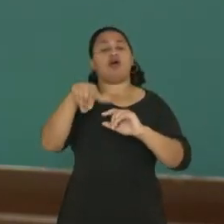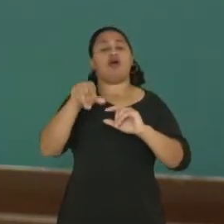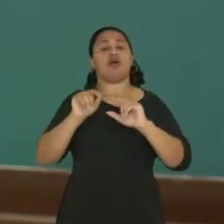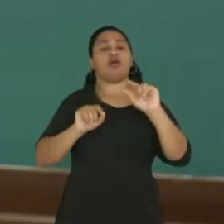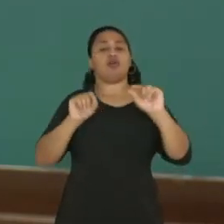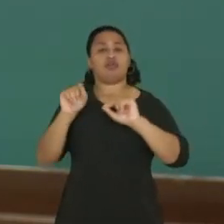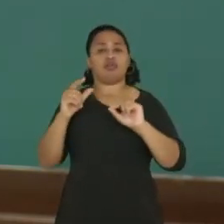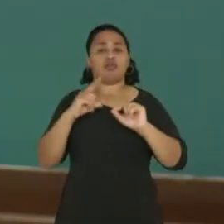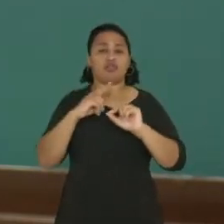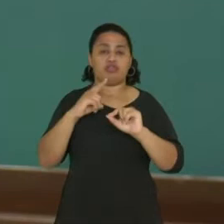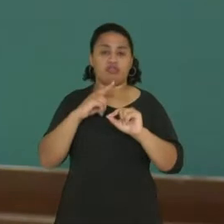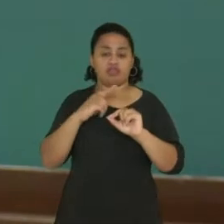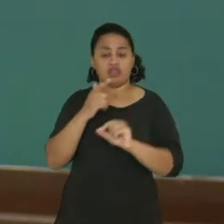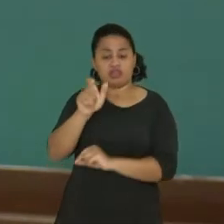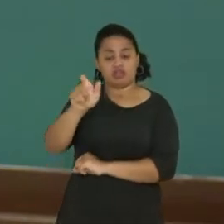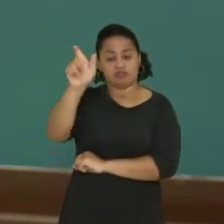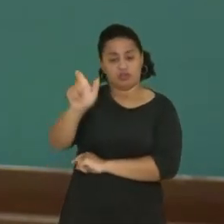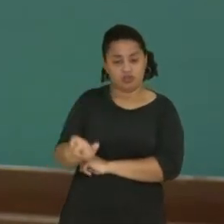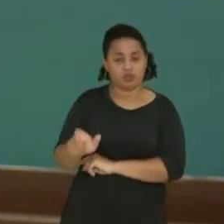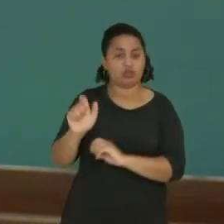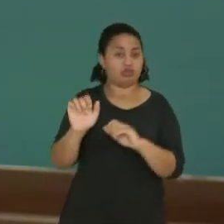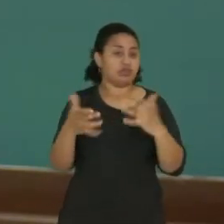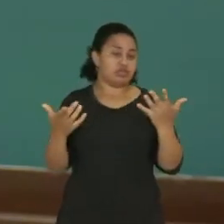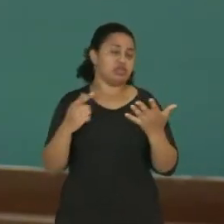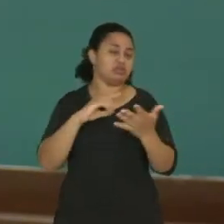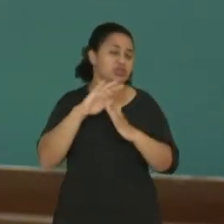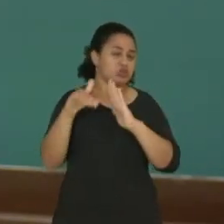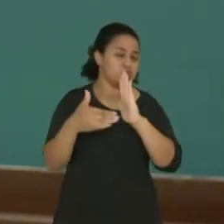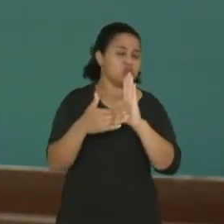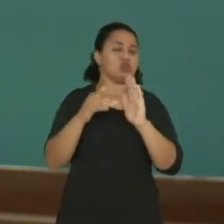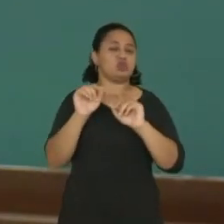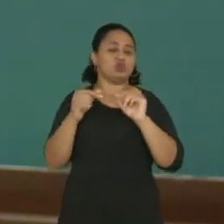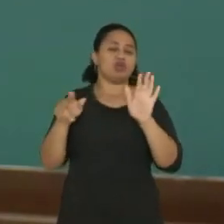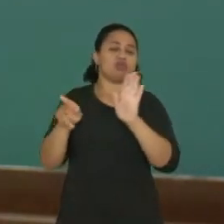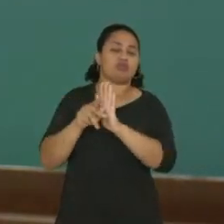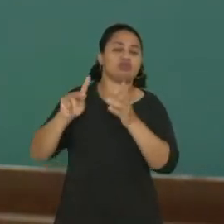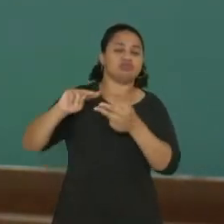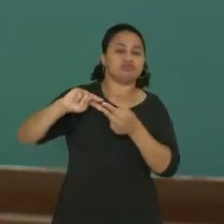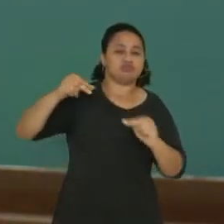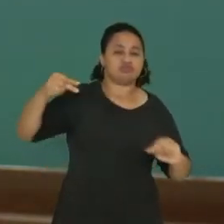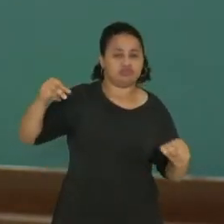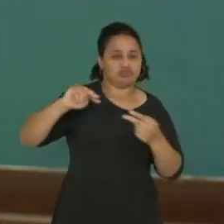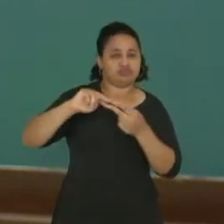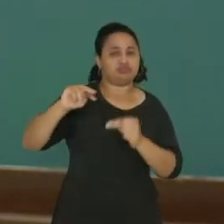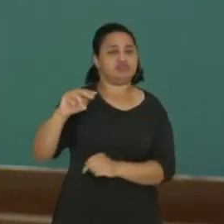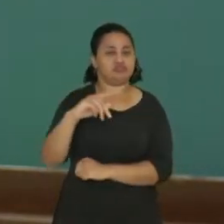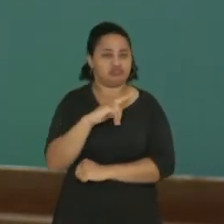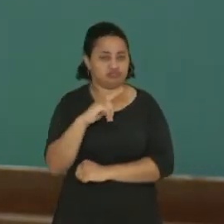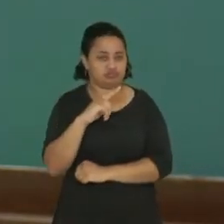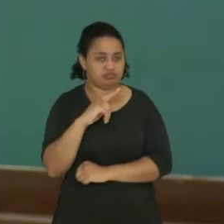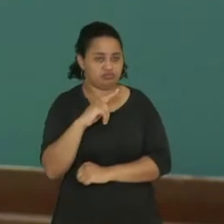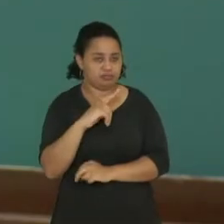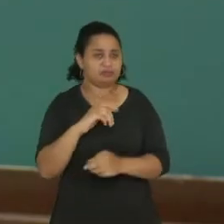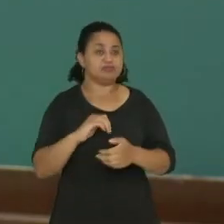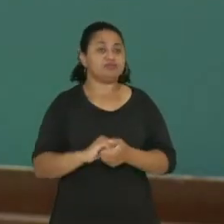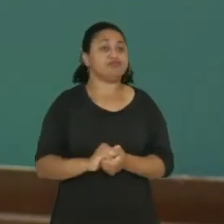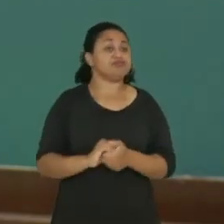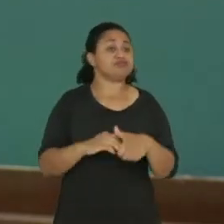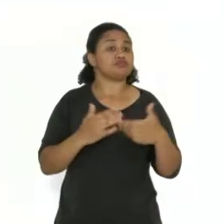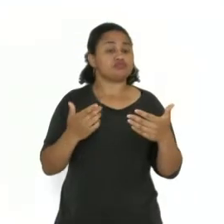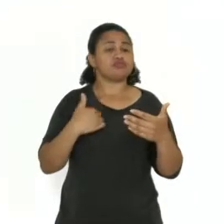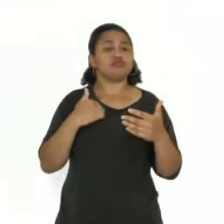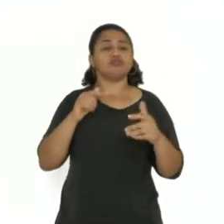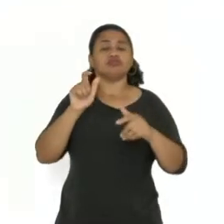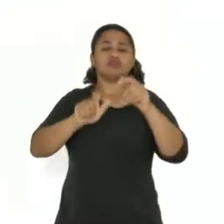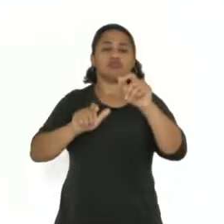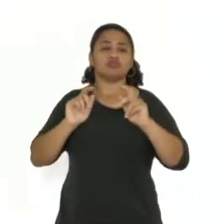que vão aparecer no indivíduo, tá? Então, aí tem toda uma questão de genética envolvendo essas características. Na espécie